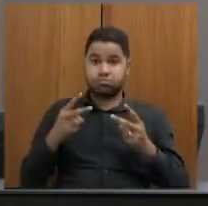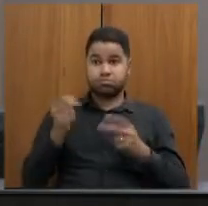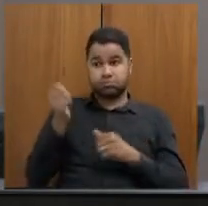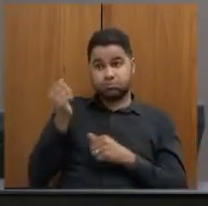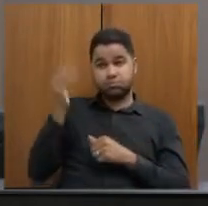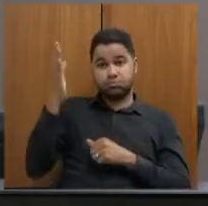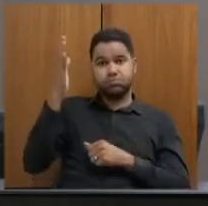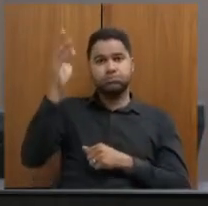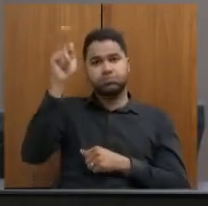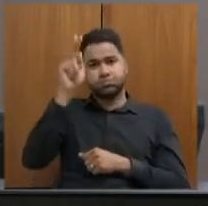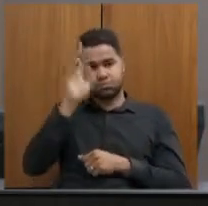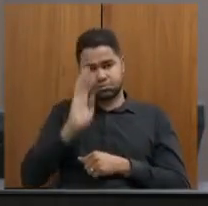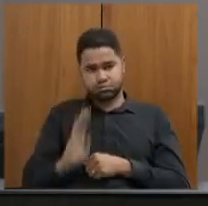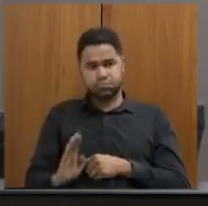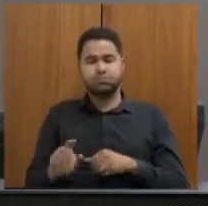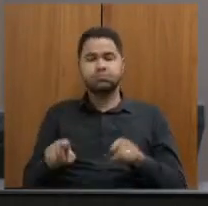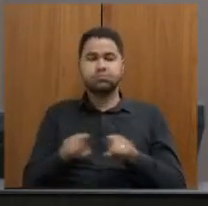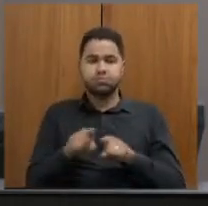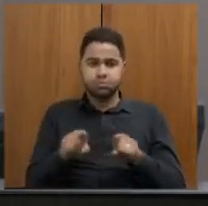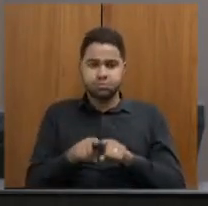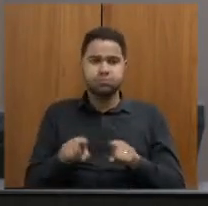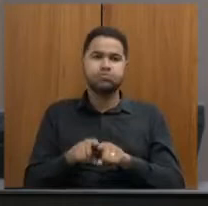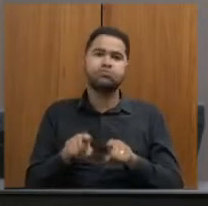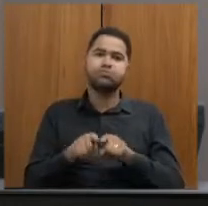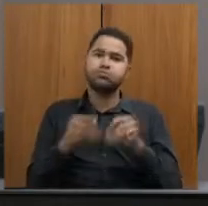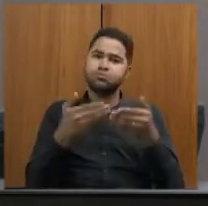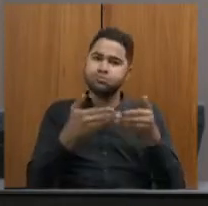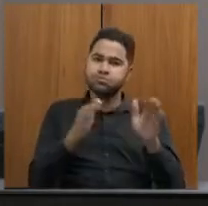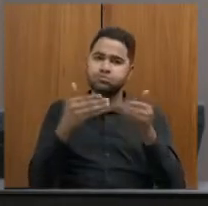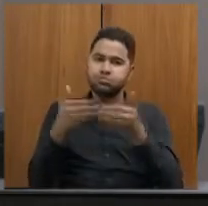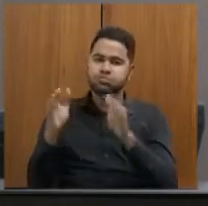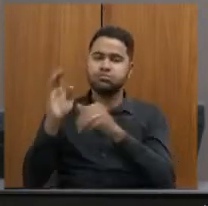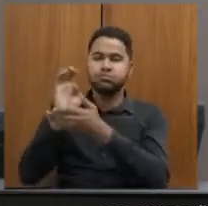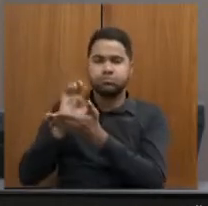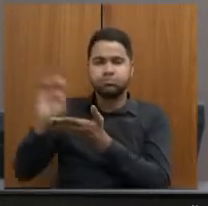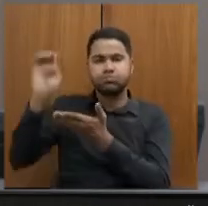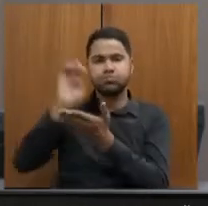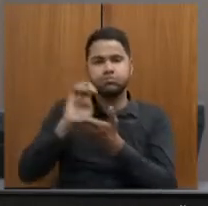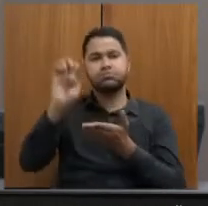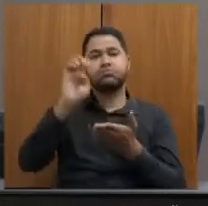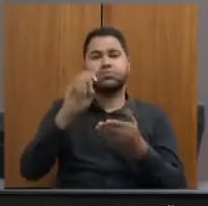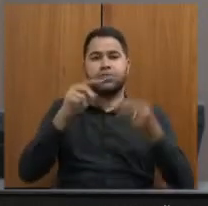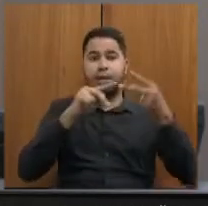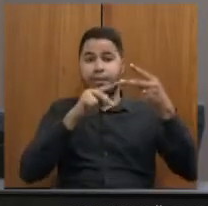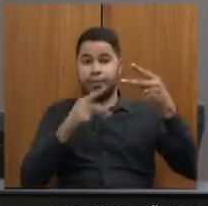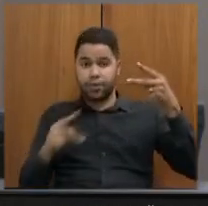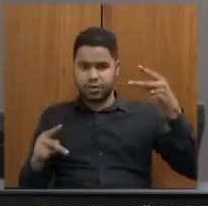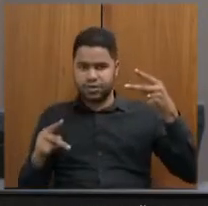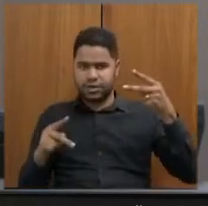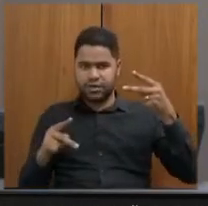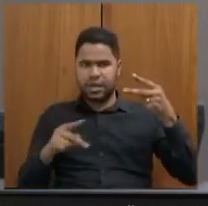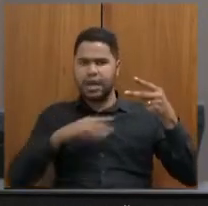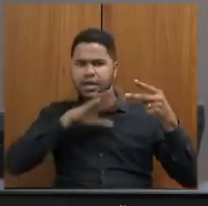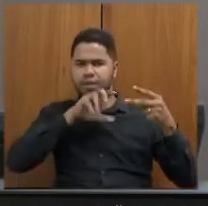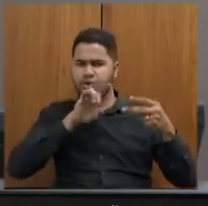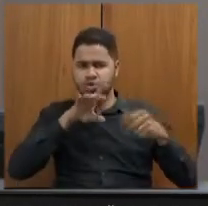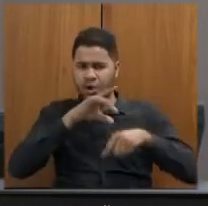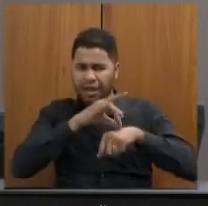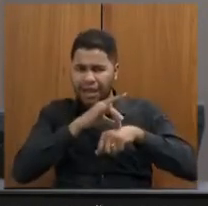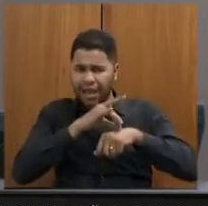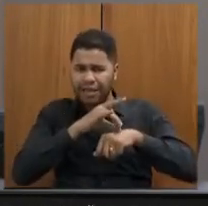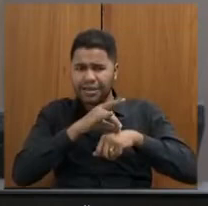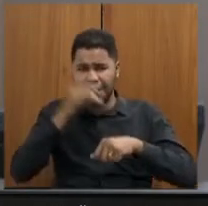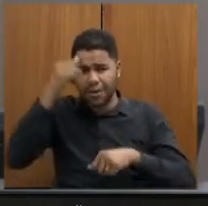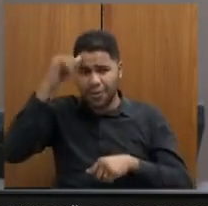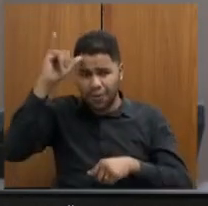e isso com certeza vai abrir mercado para as exportações da proteína animal não só da carne bovina nós